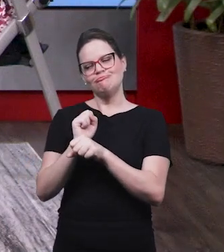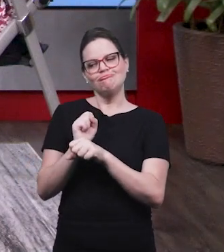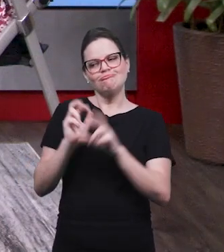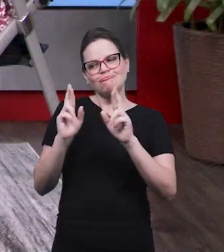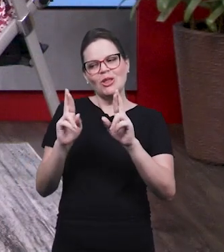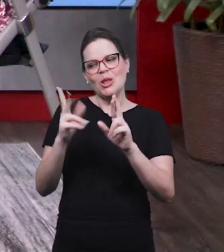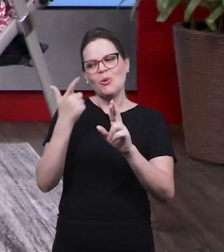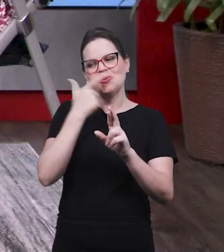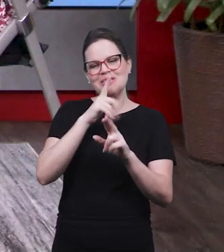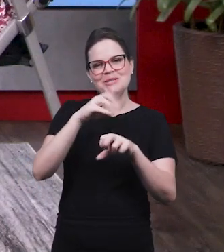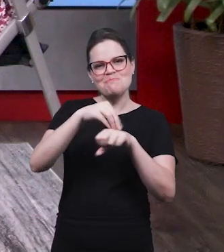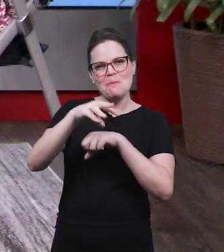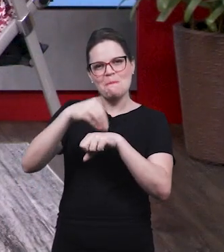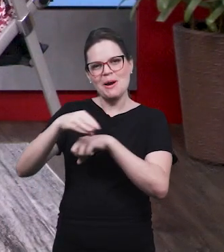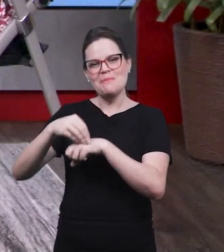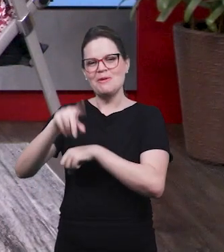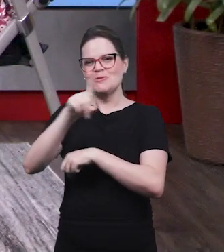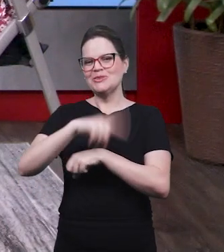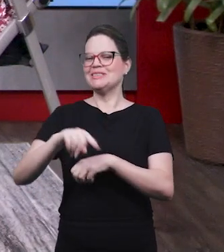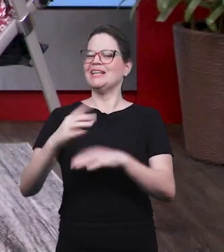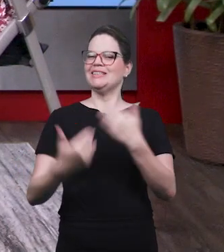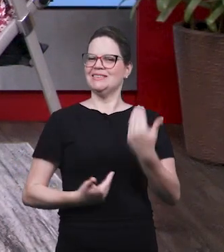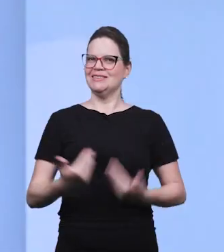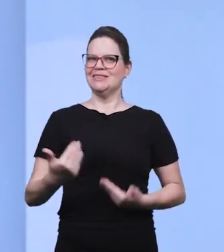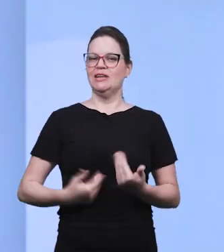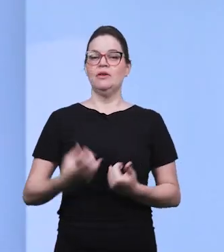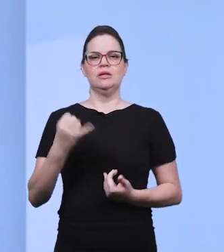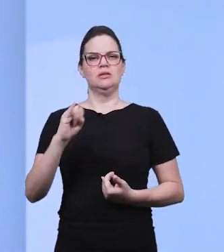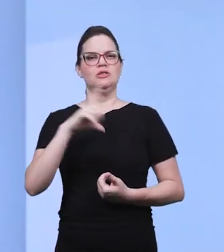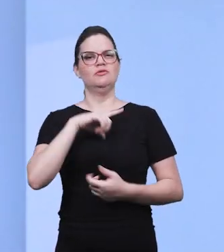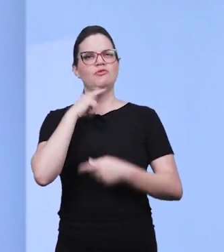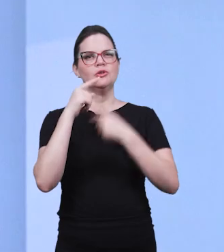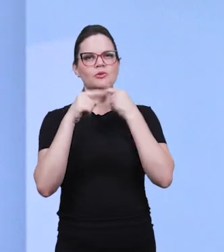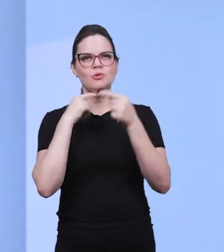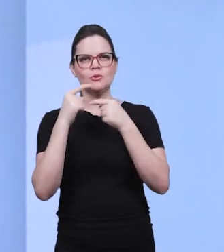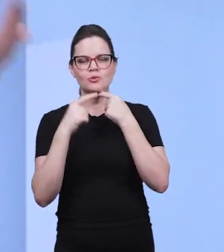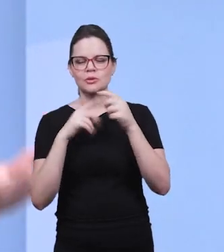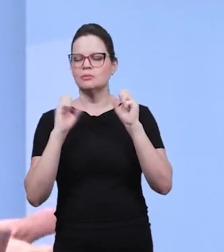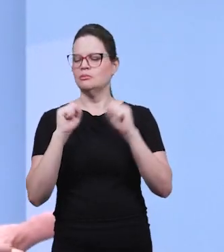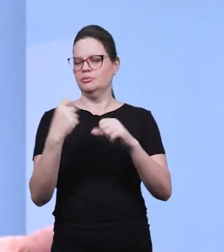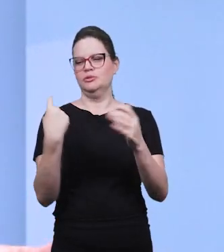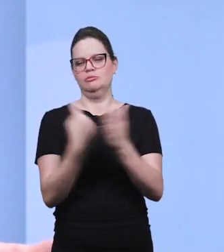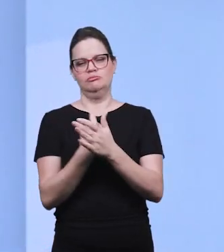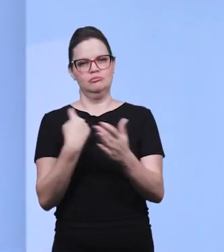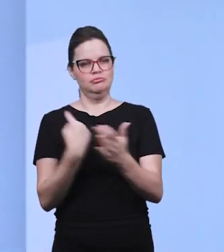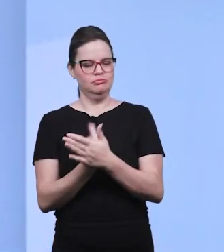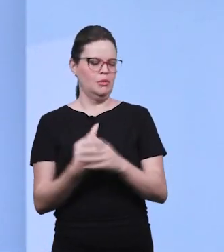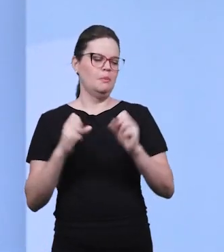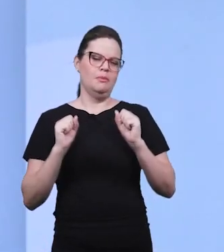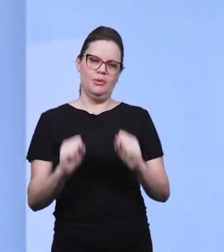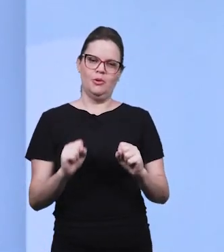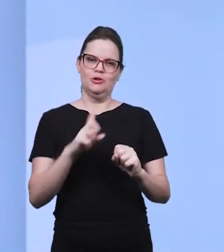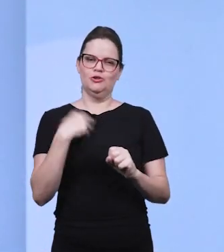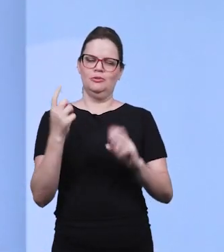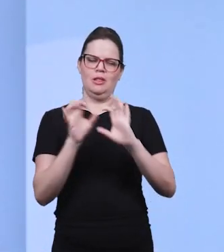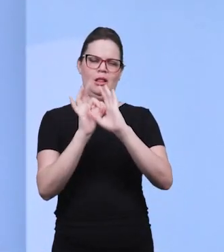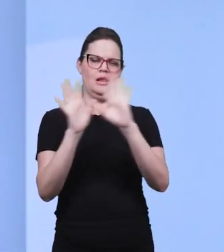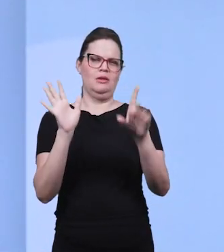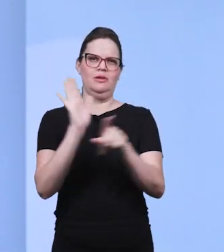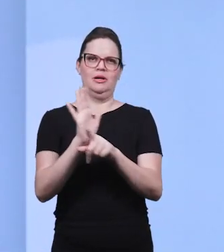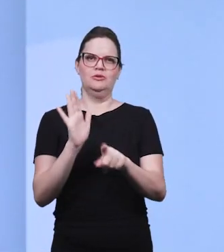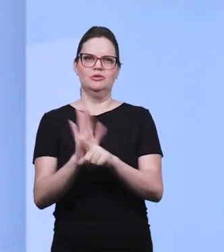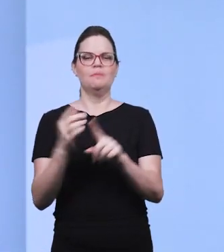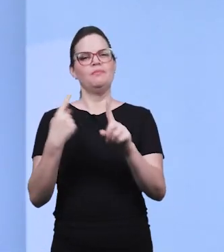pouco, ajudado os irmãos, né, nessa jornada. Se tiverem alguma dúvida, né, Leonice, se quiserem perguntar mais alguma coisa, nós estamos aqui à